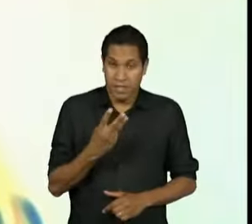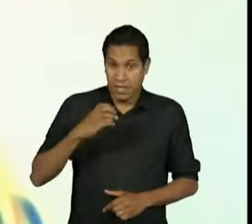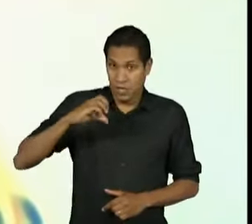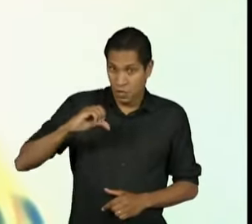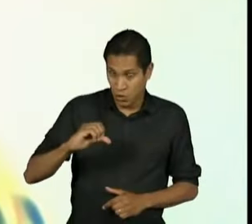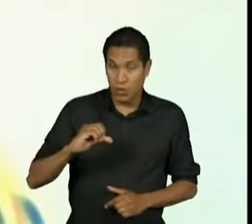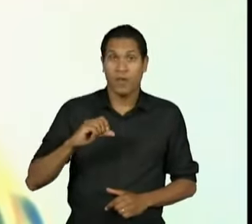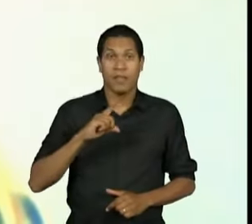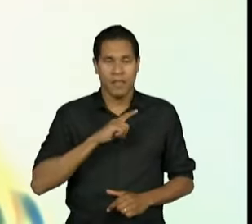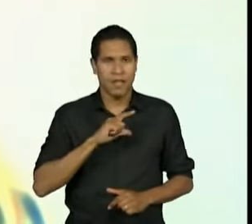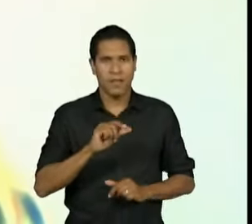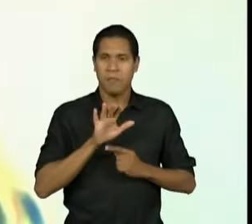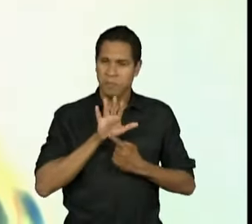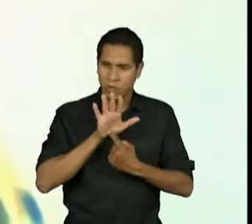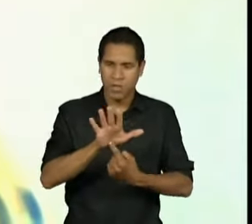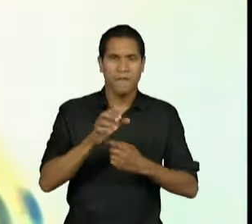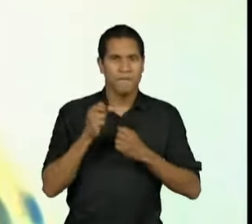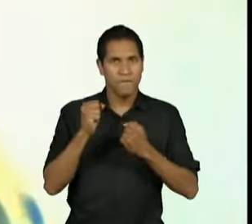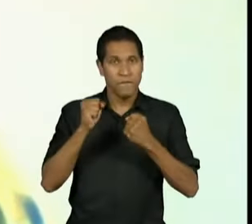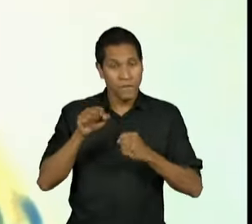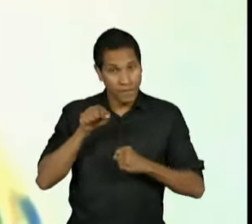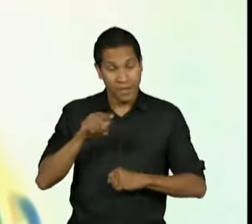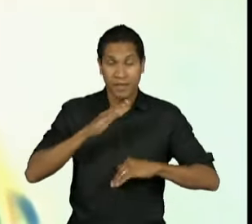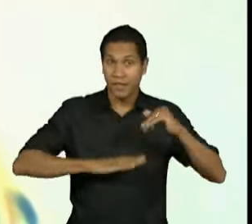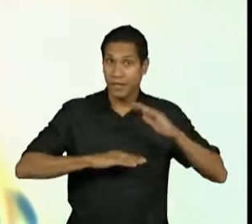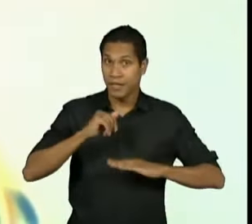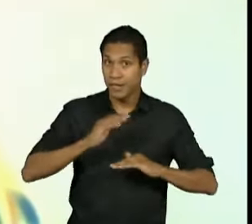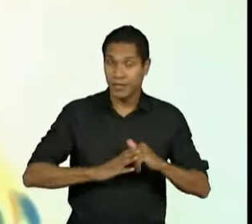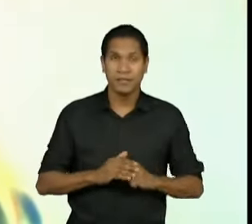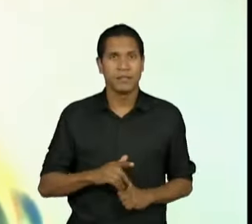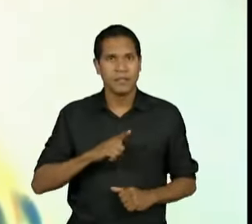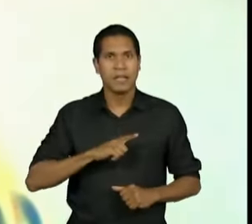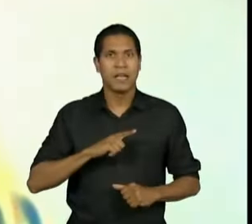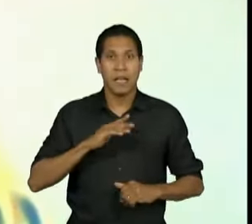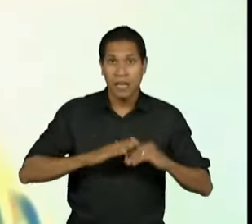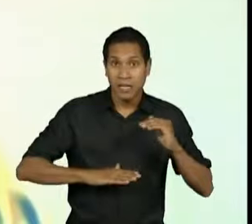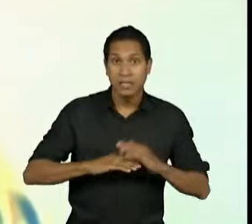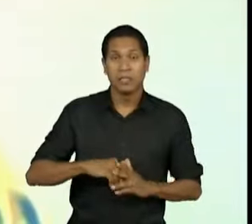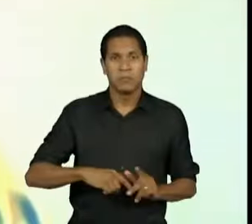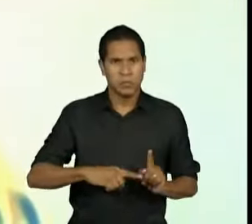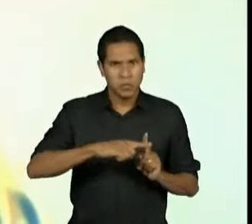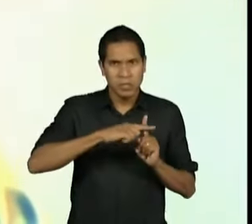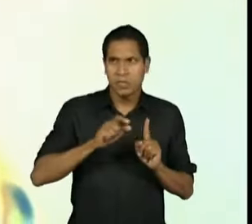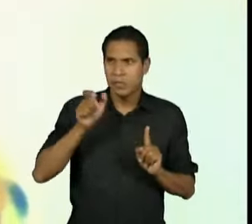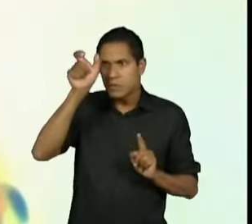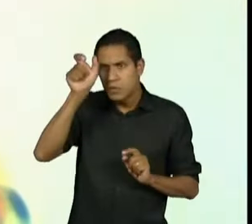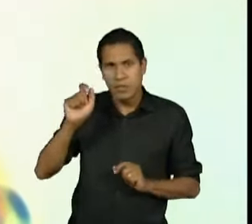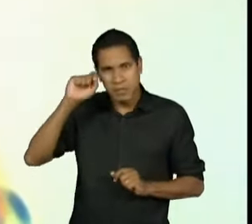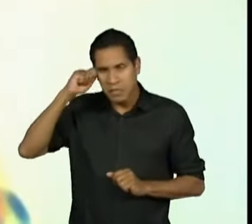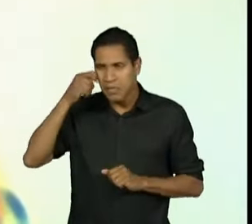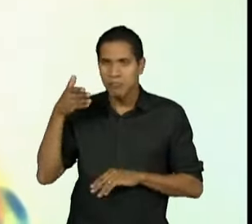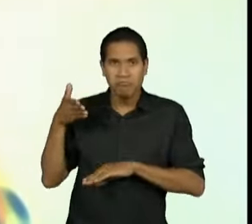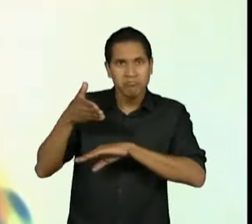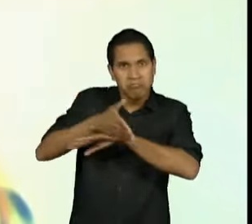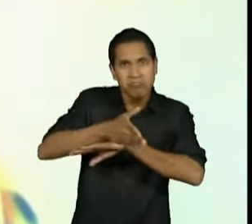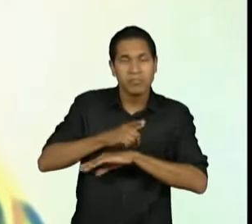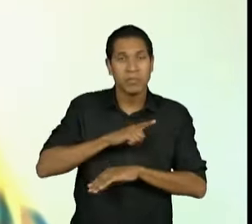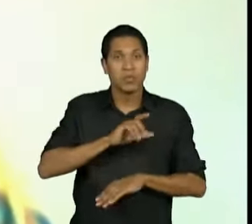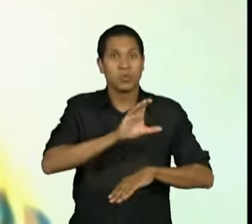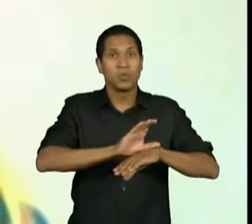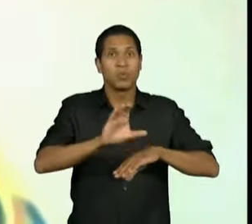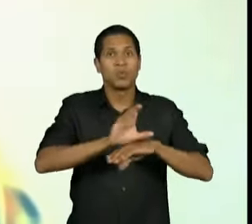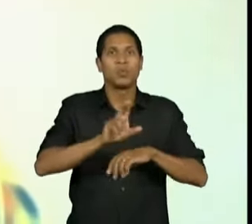né, fortificar isso. As ações afirmativas com a presença das pessoas negras nos